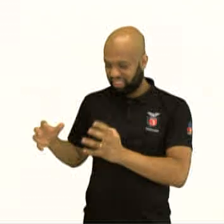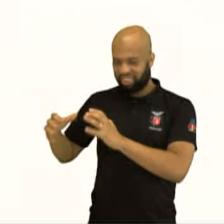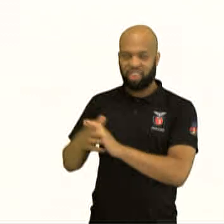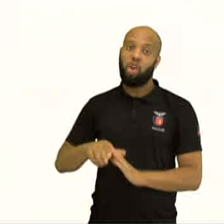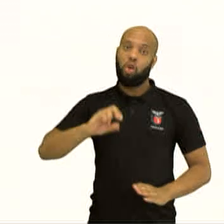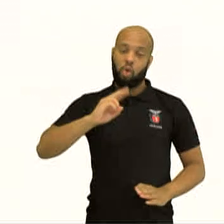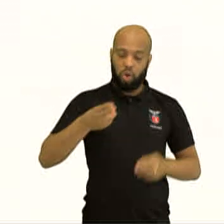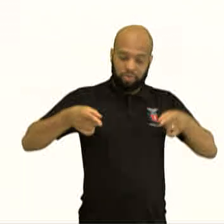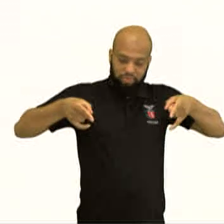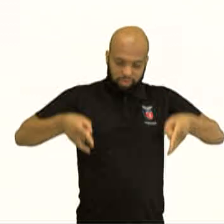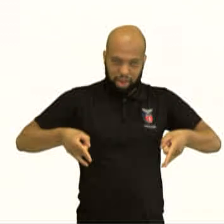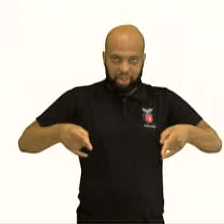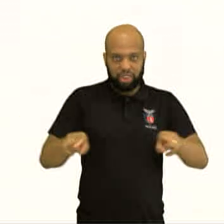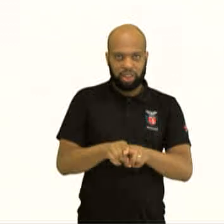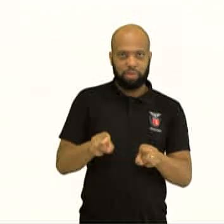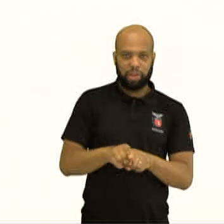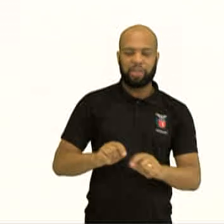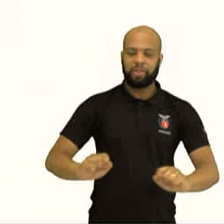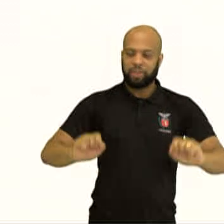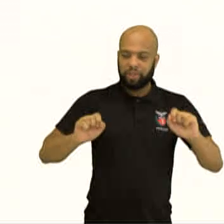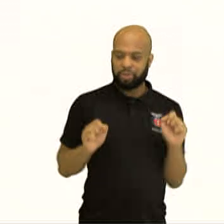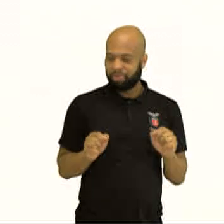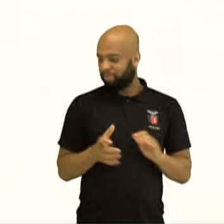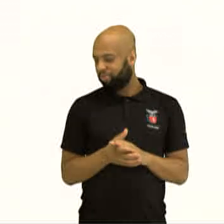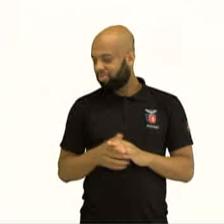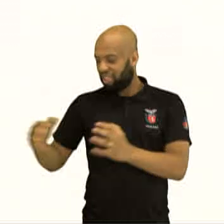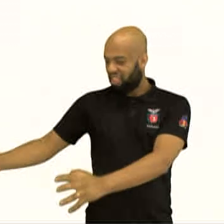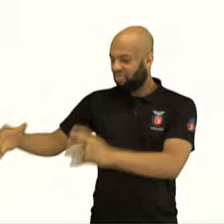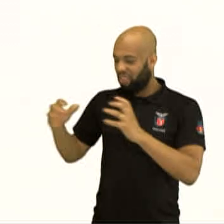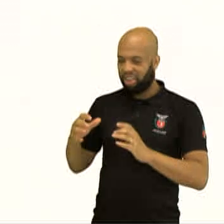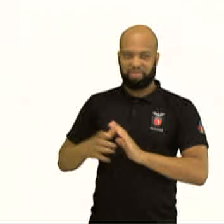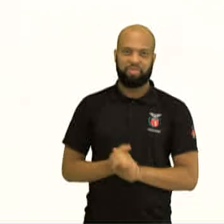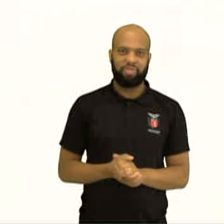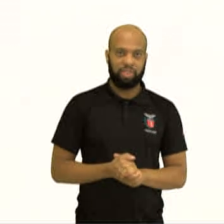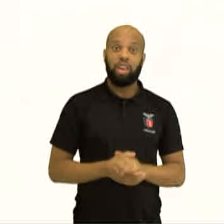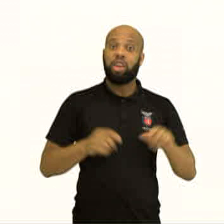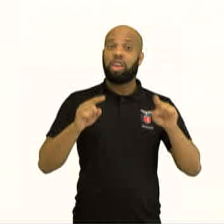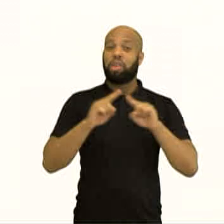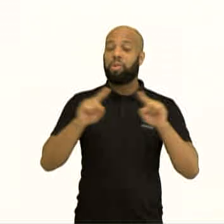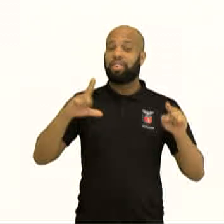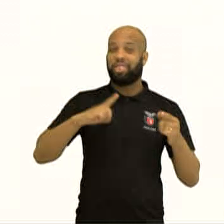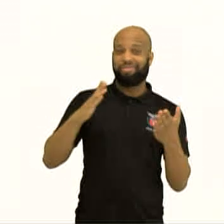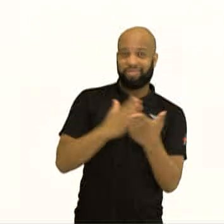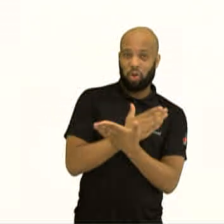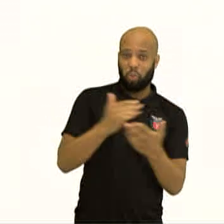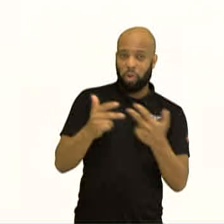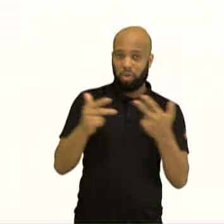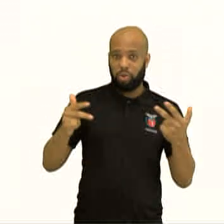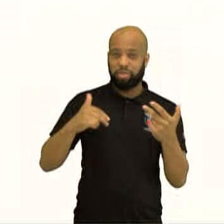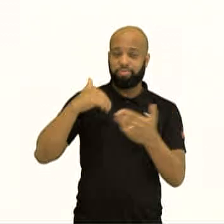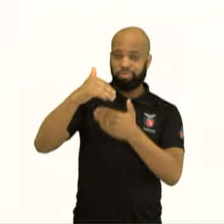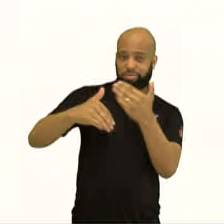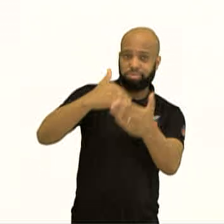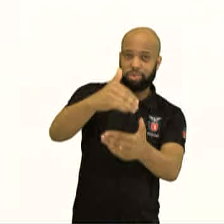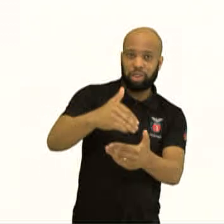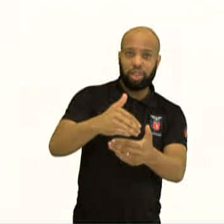amados, avançam no tempo com passos mais largos que seus donos. Aos poucos,